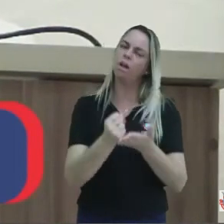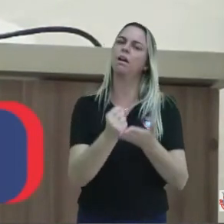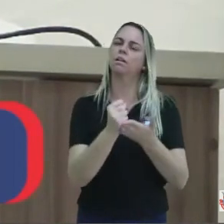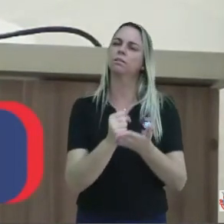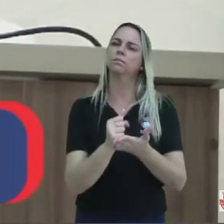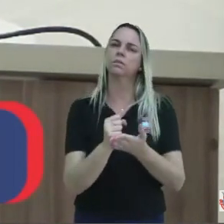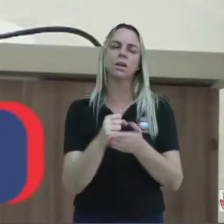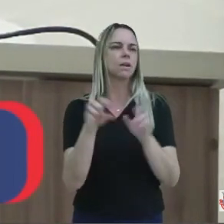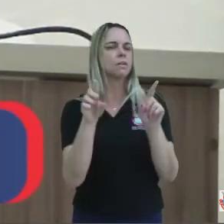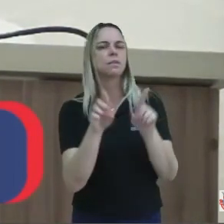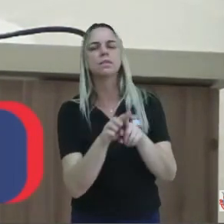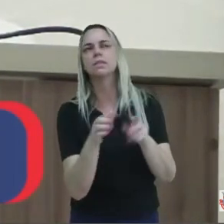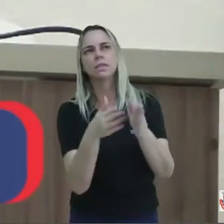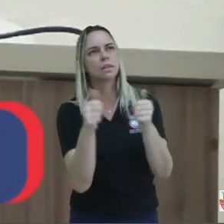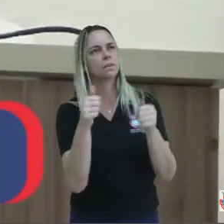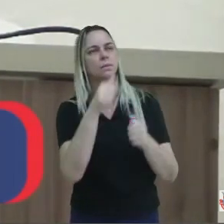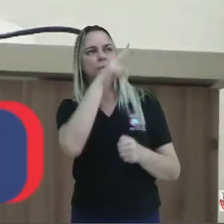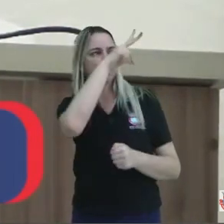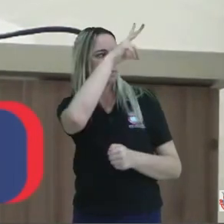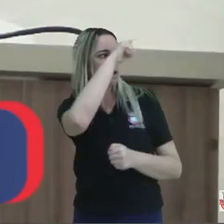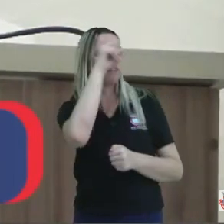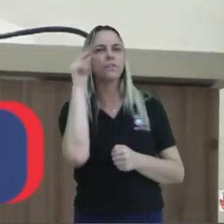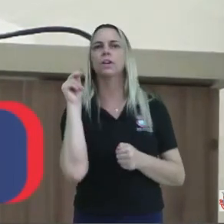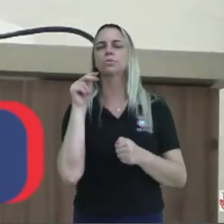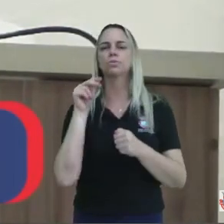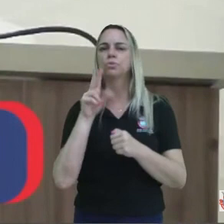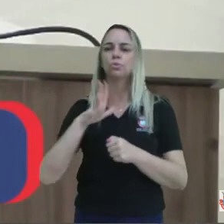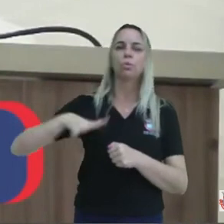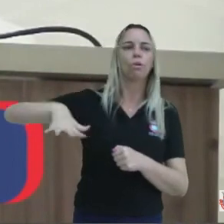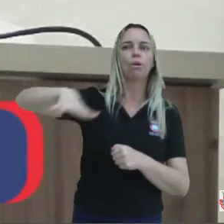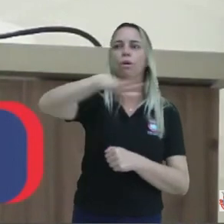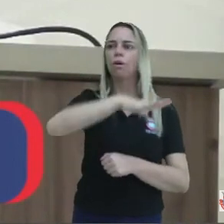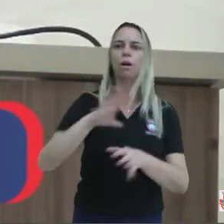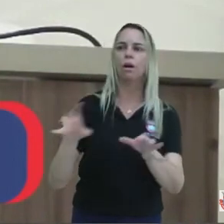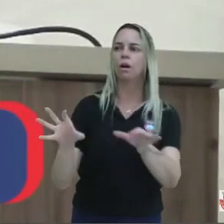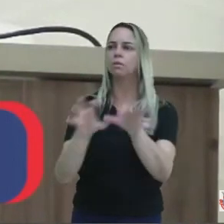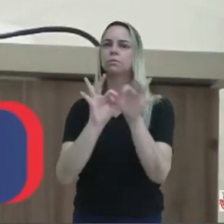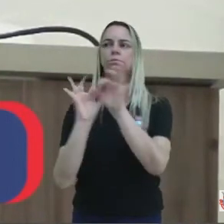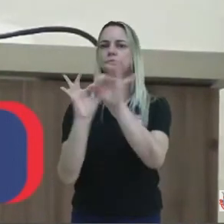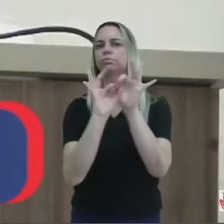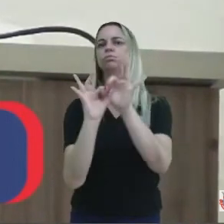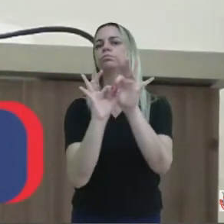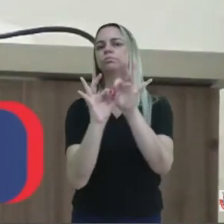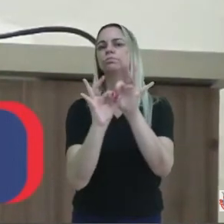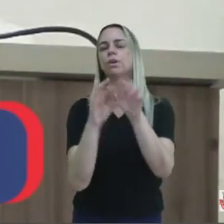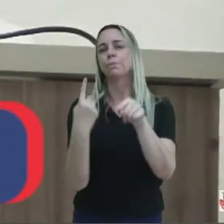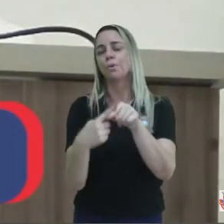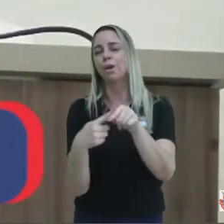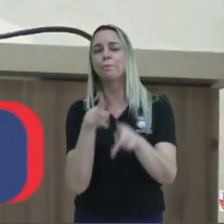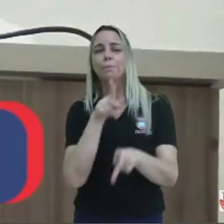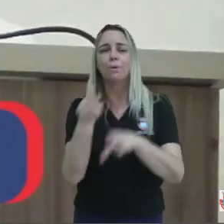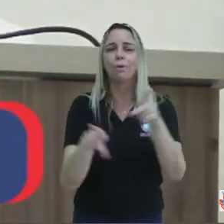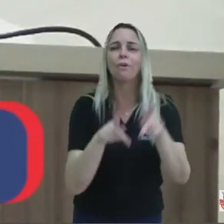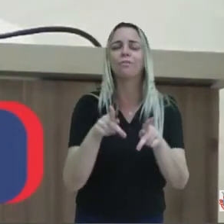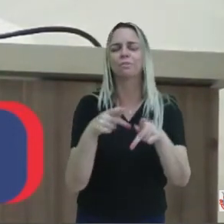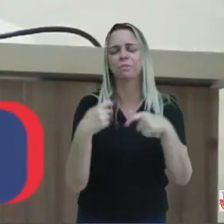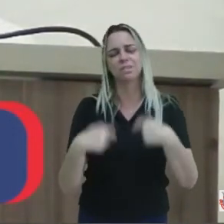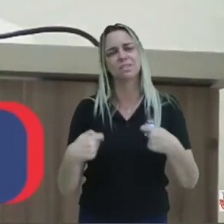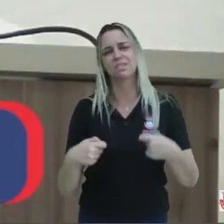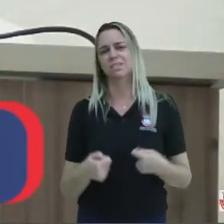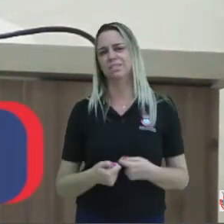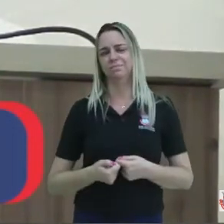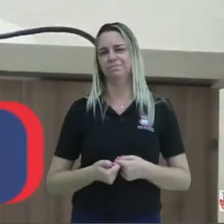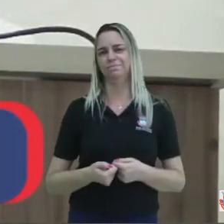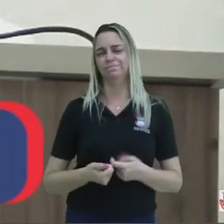que se juntar e até Recife, se não fizerem nada. A deputada também, que foi eleita aqui,